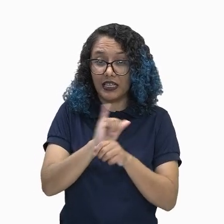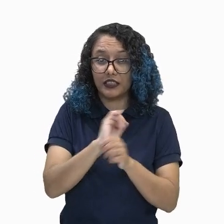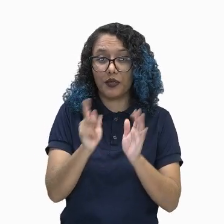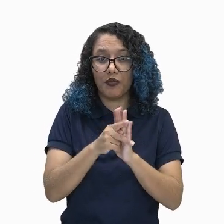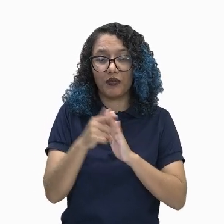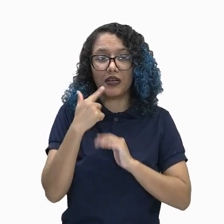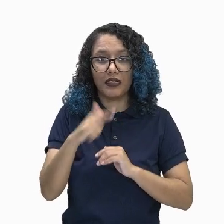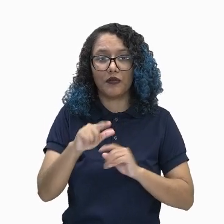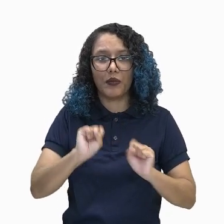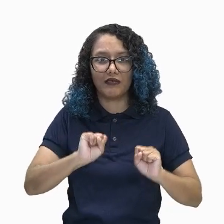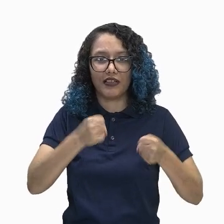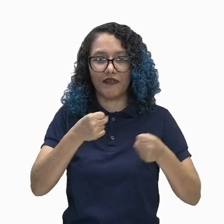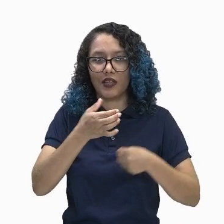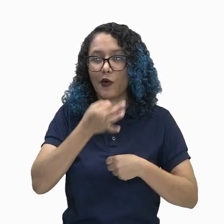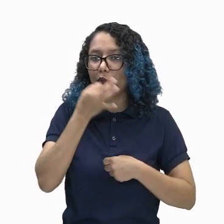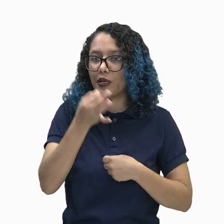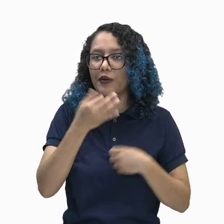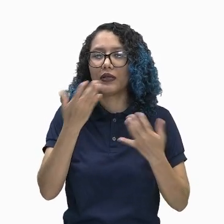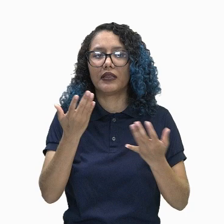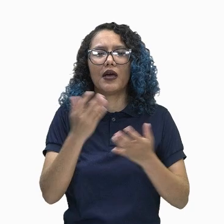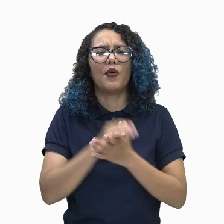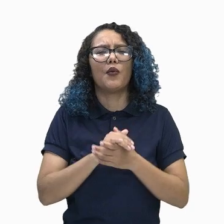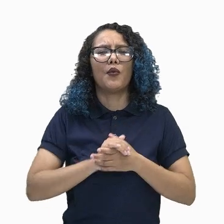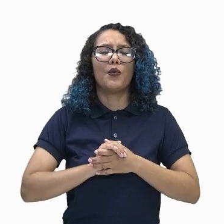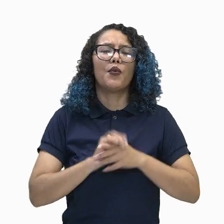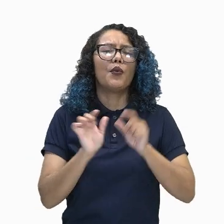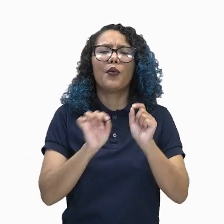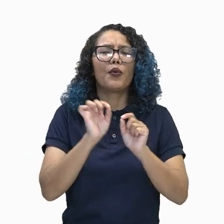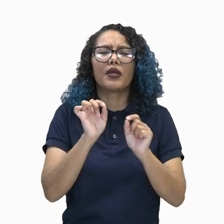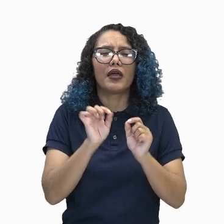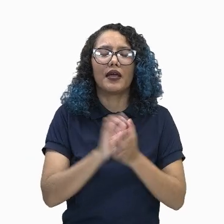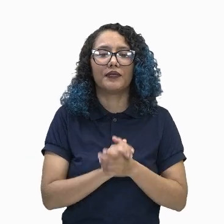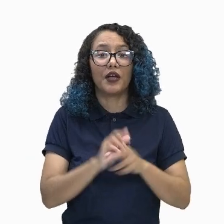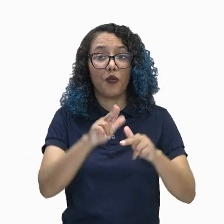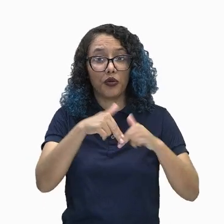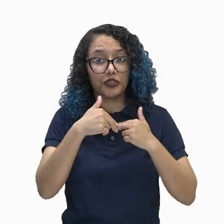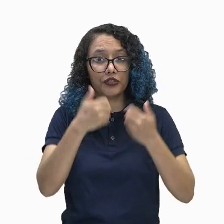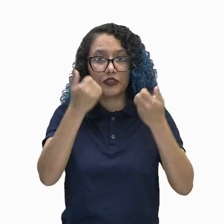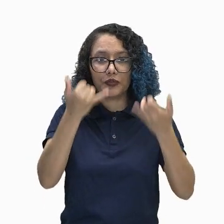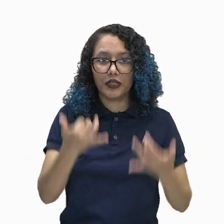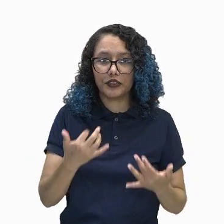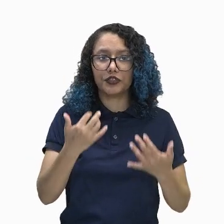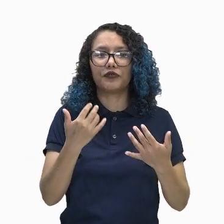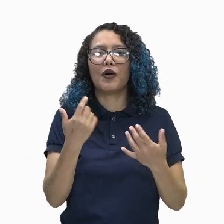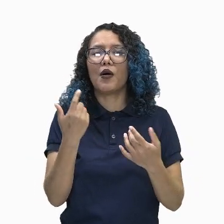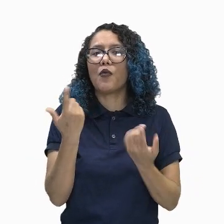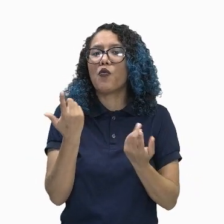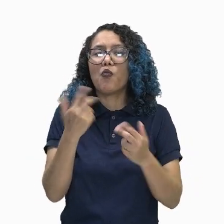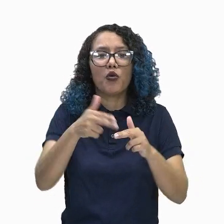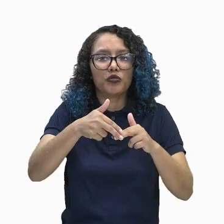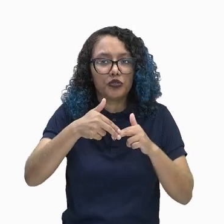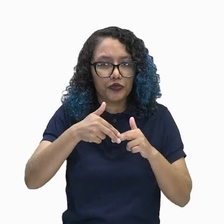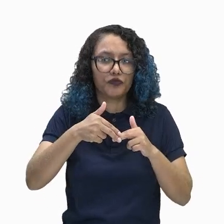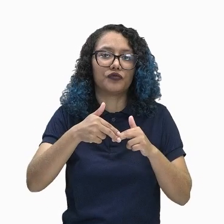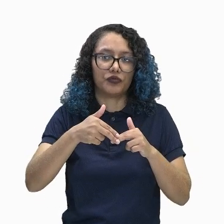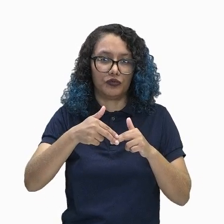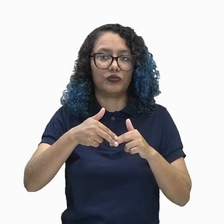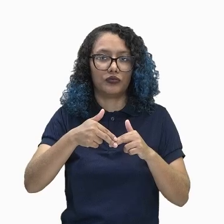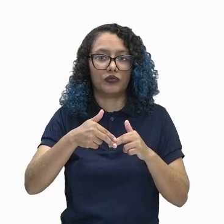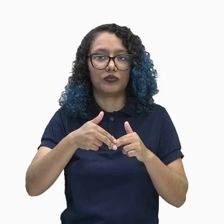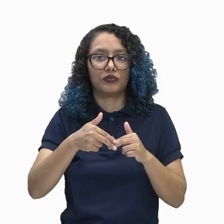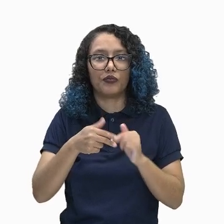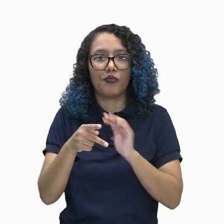o argumento é a razão, a justificativa, o porquê de alguém ter uma opinião. São as